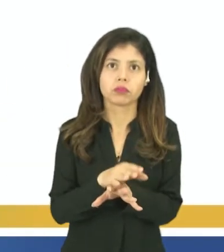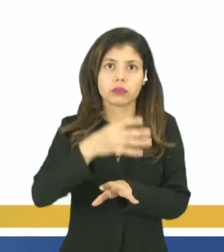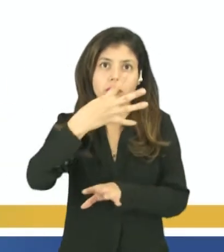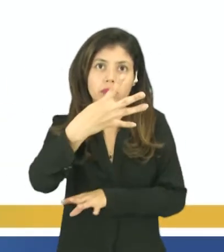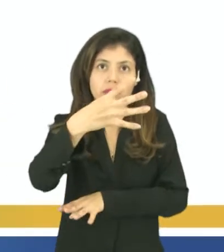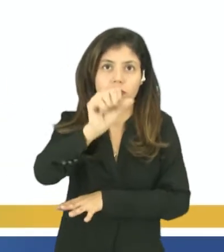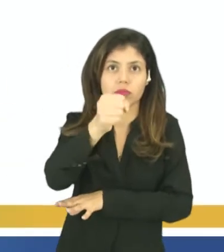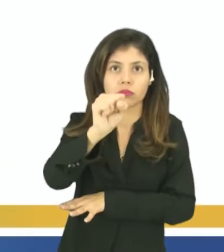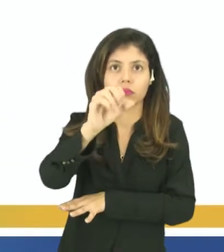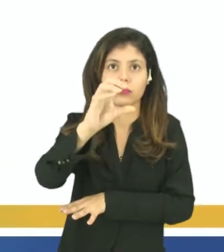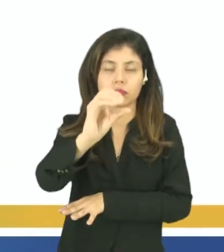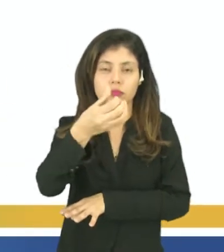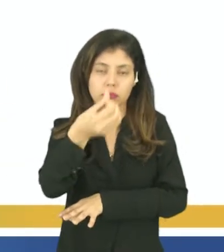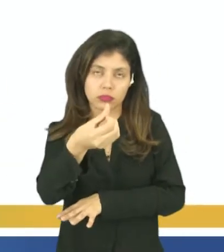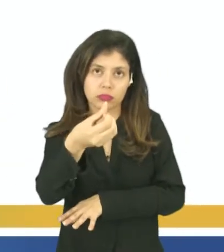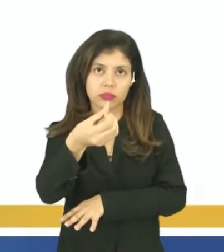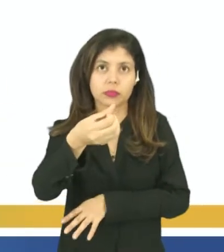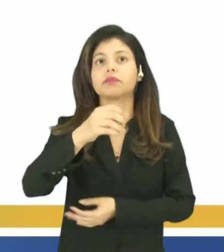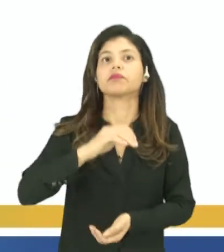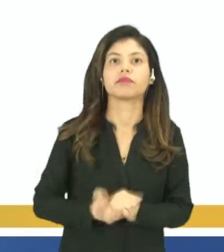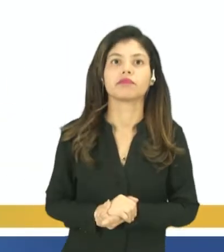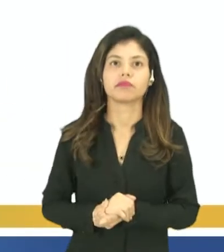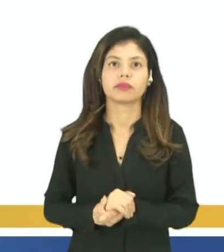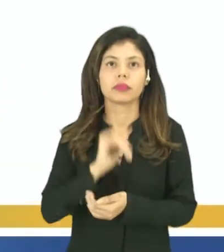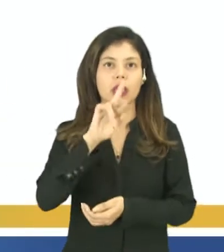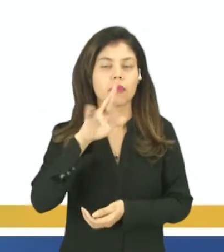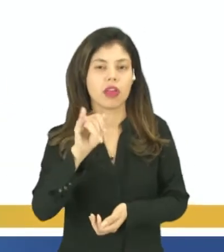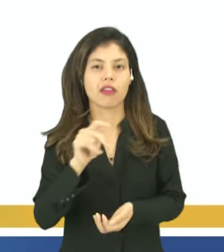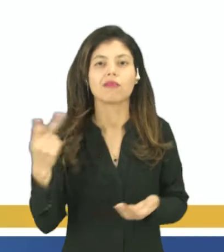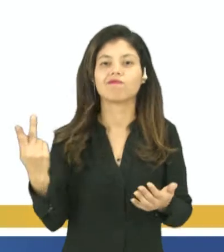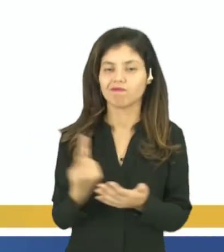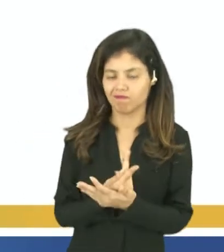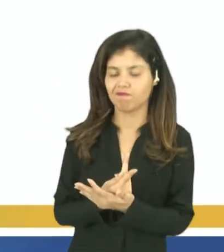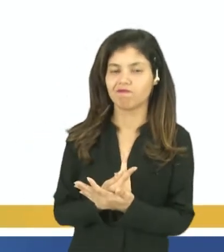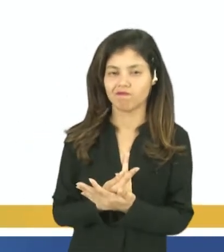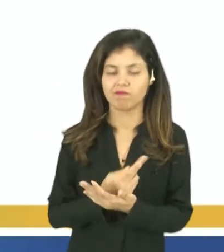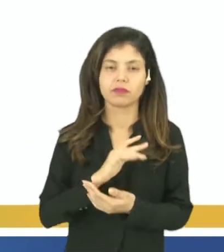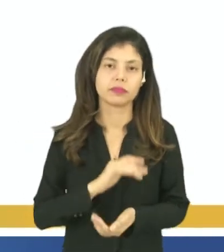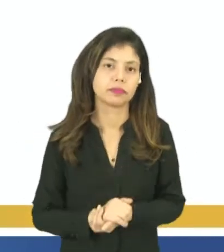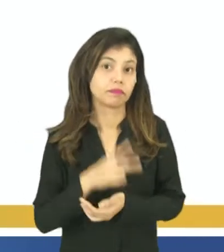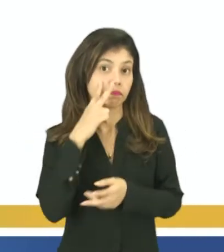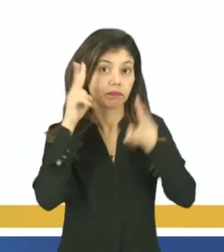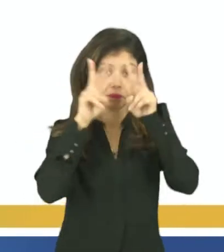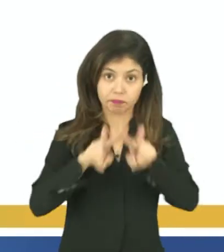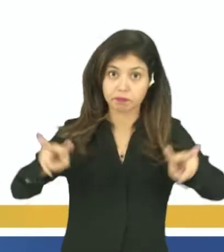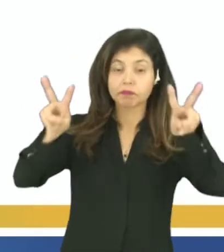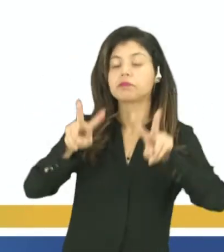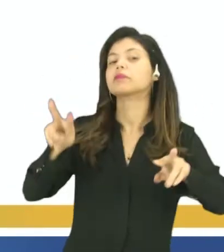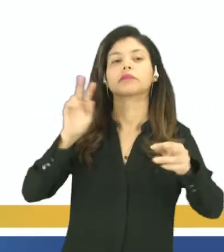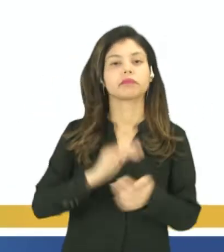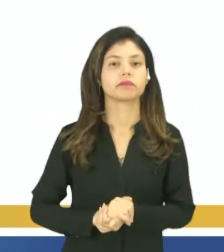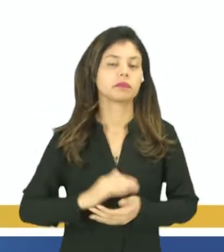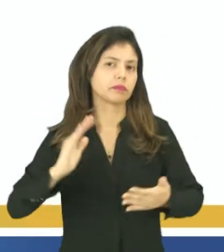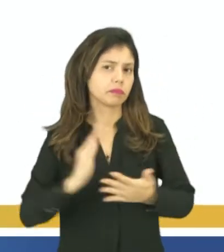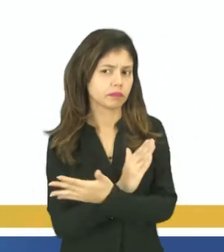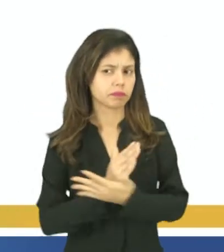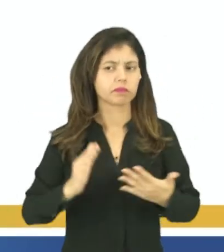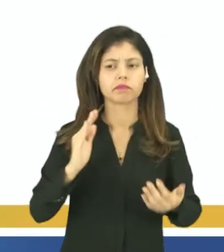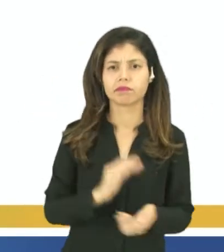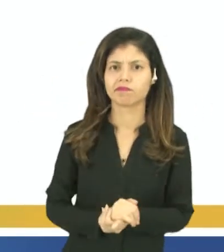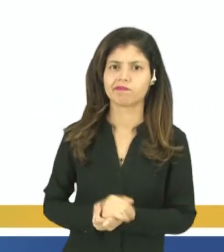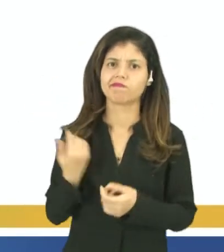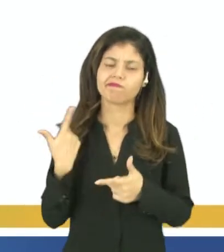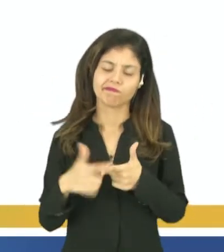486 mil imigrantes ilegais. Então aí nós estamos começando a visualizar algumas tensões